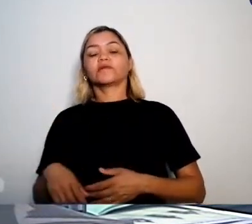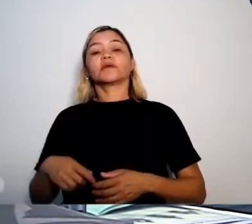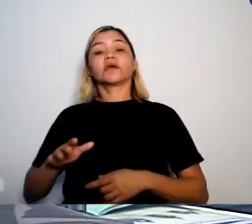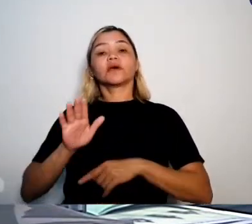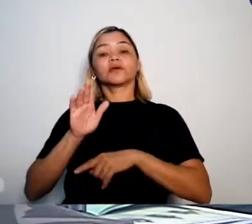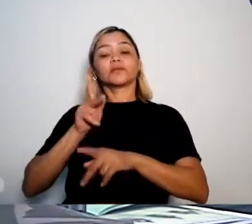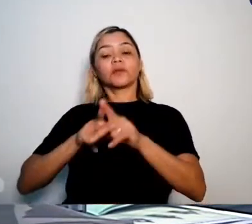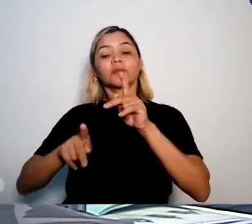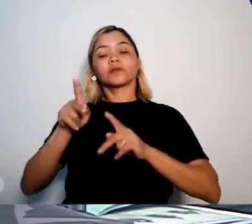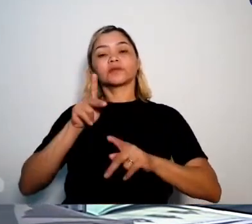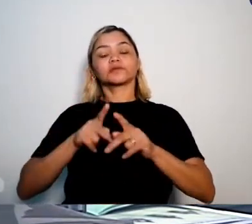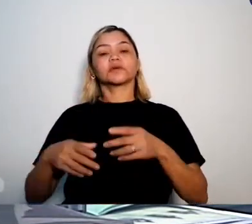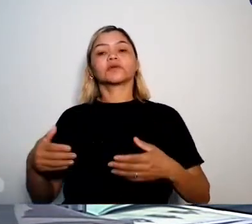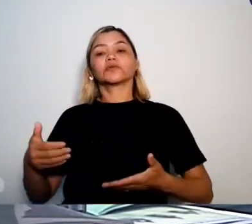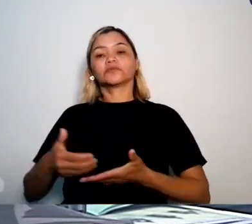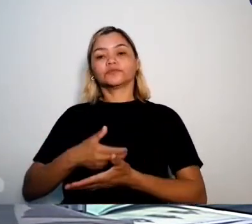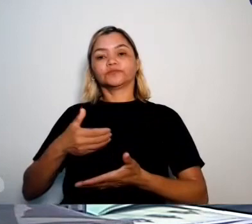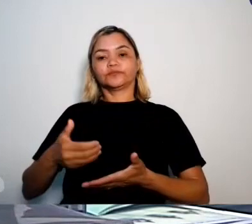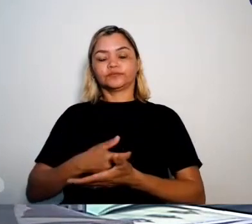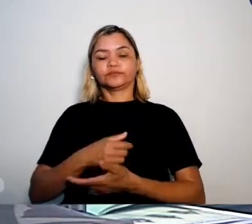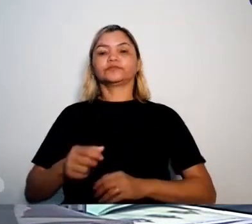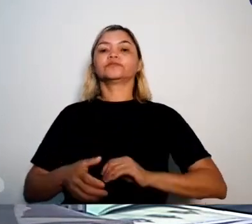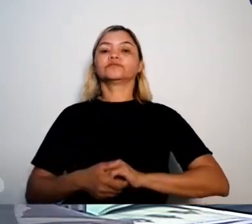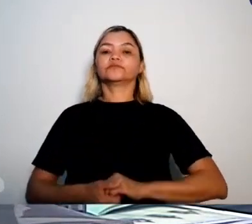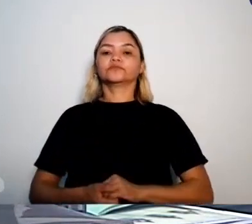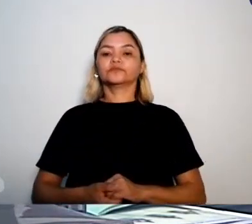população botucatuense.